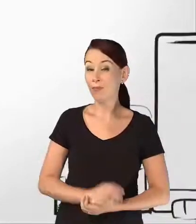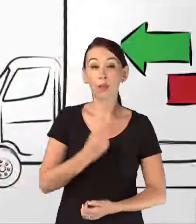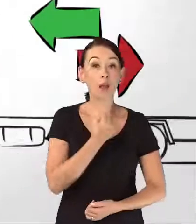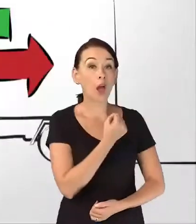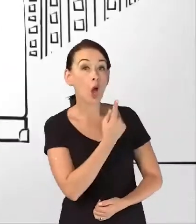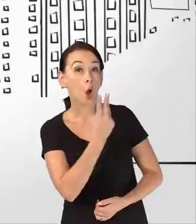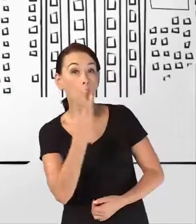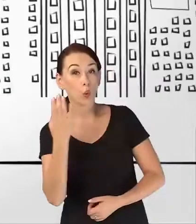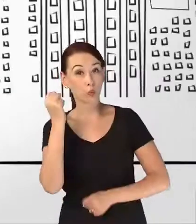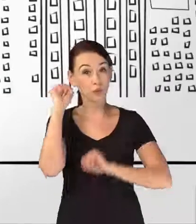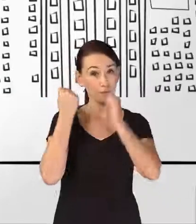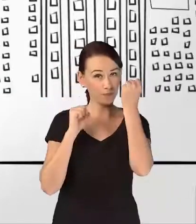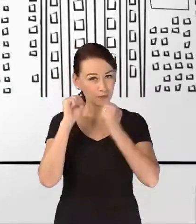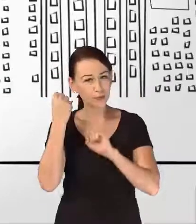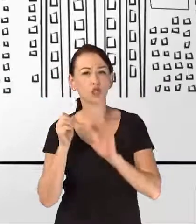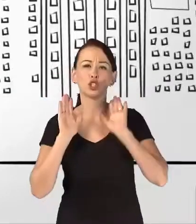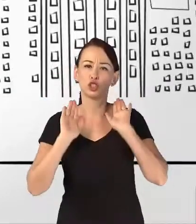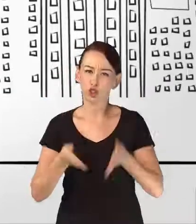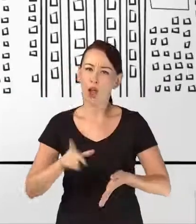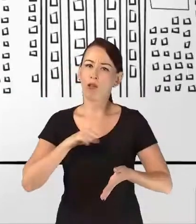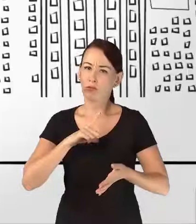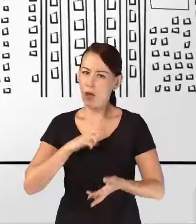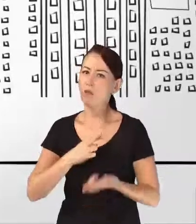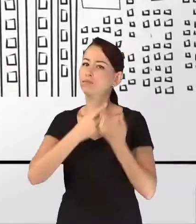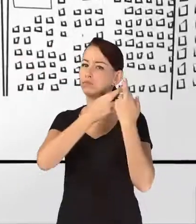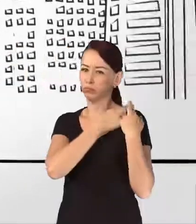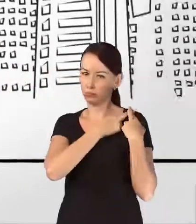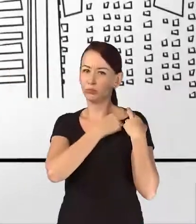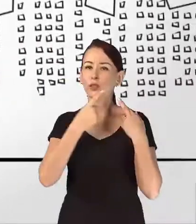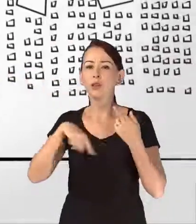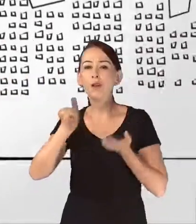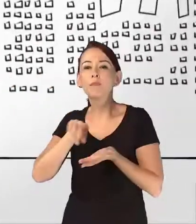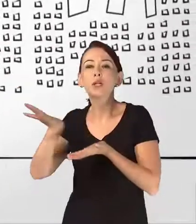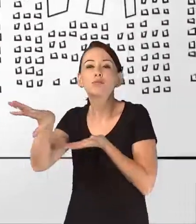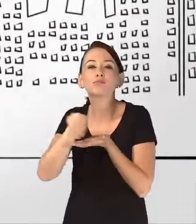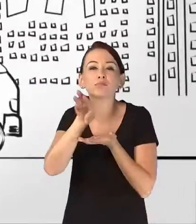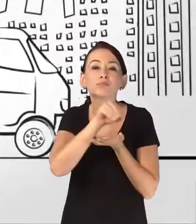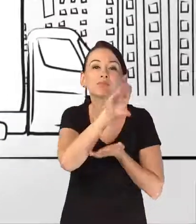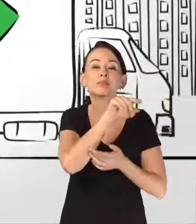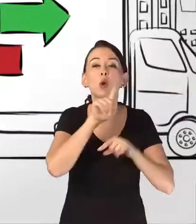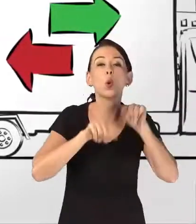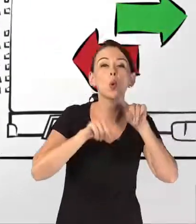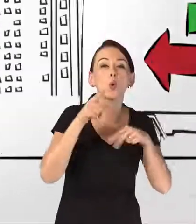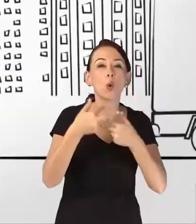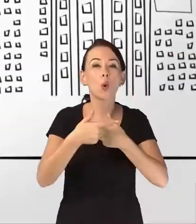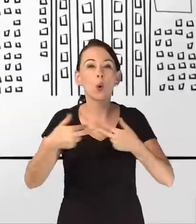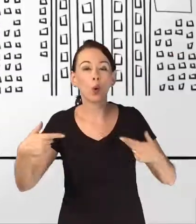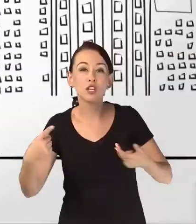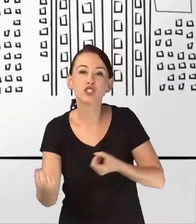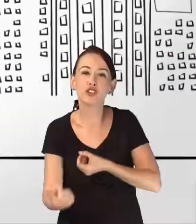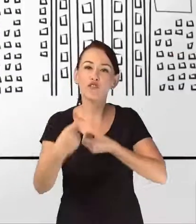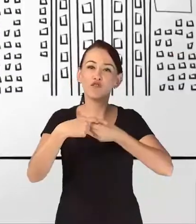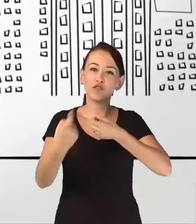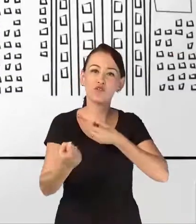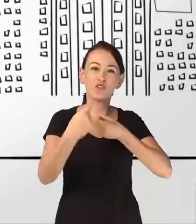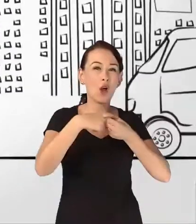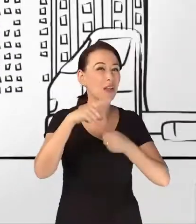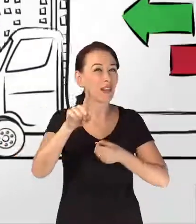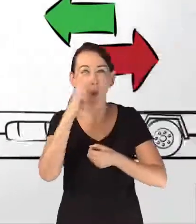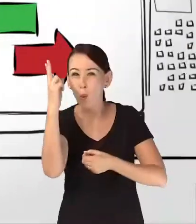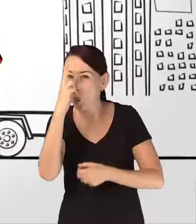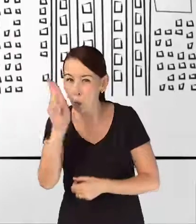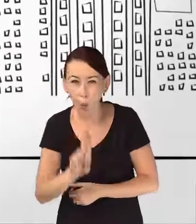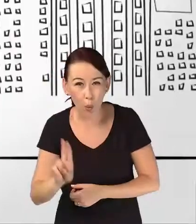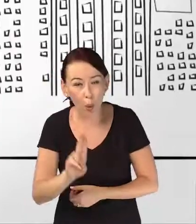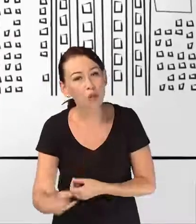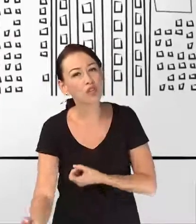Alguns fabricantes já assumem sua responsabilidade na logística reversa, recebendo seus produtos